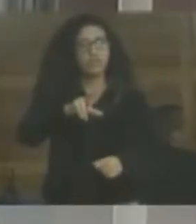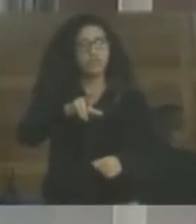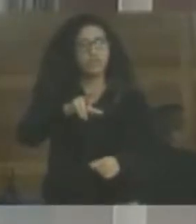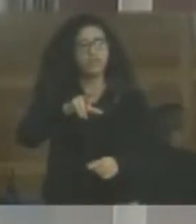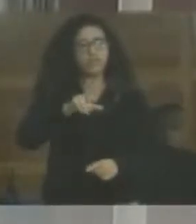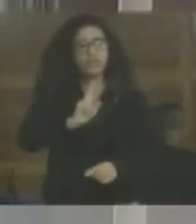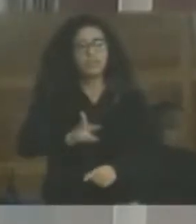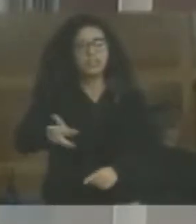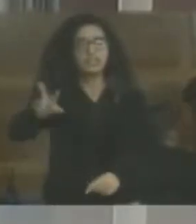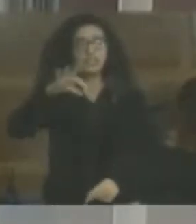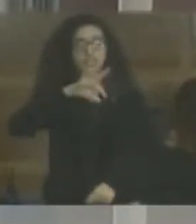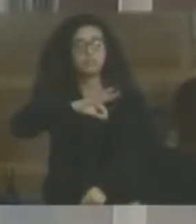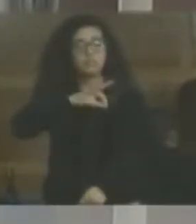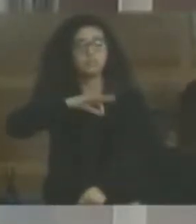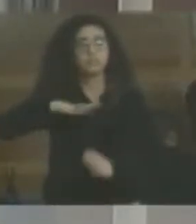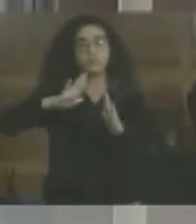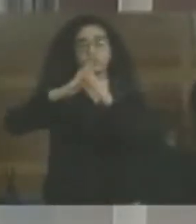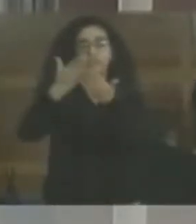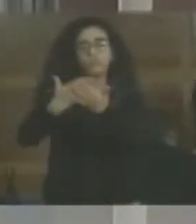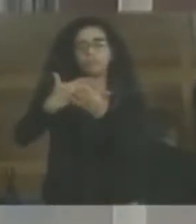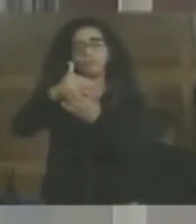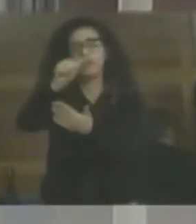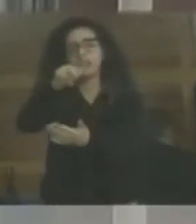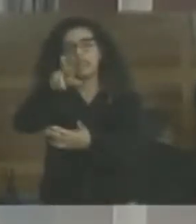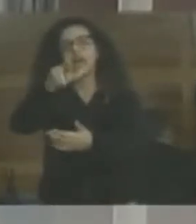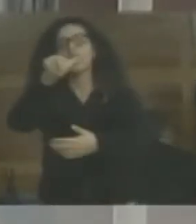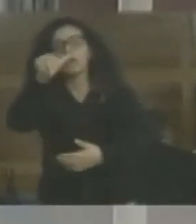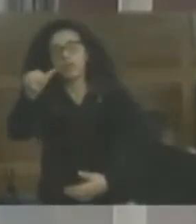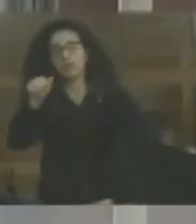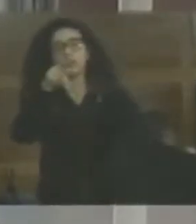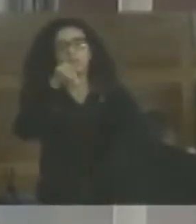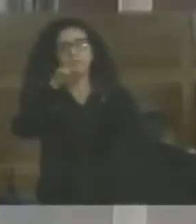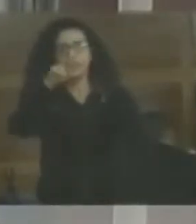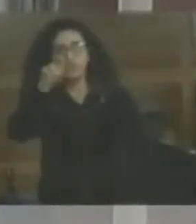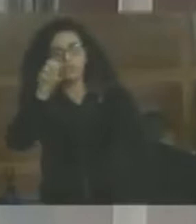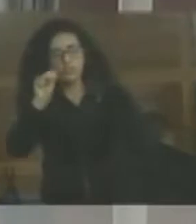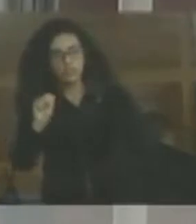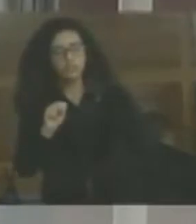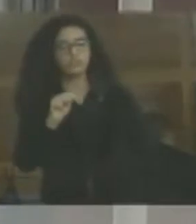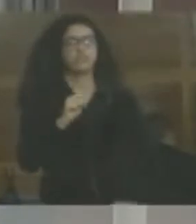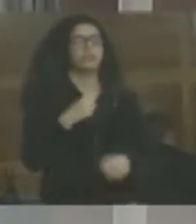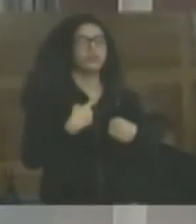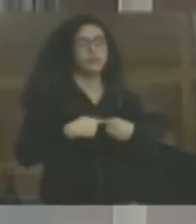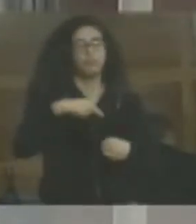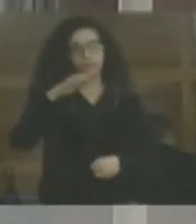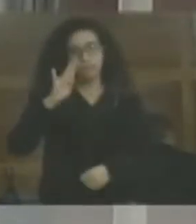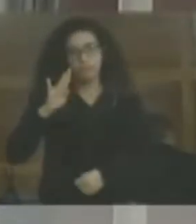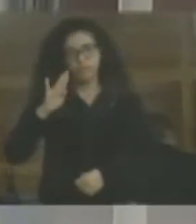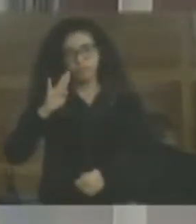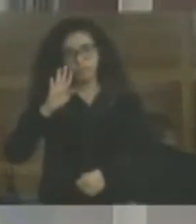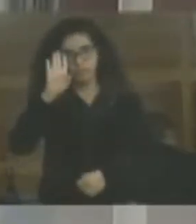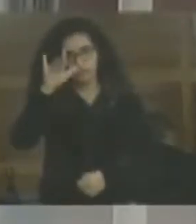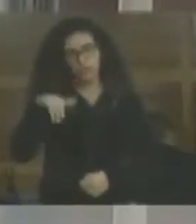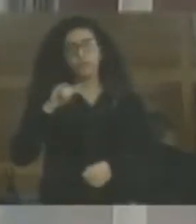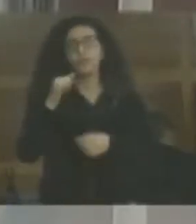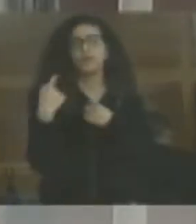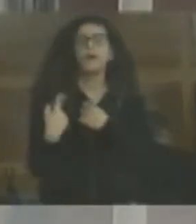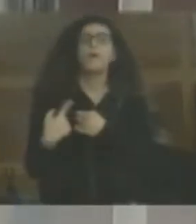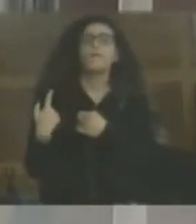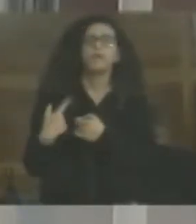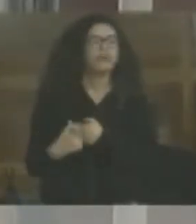ostensivo na Escola Municipal Aurea Pires da Gama, localizado na rodovia Procurador Haroldo Fernandes Duarte, até porque